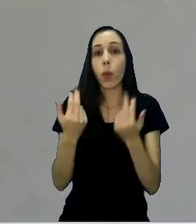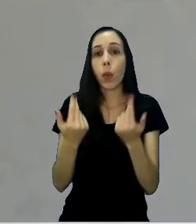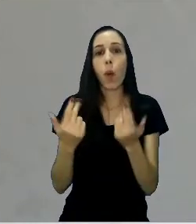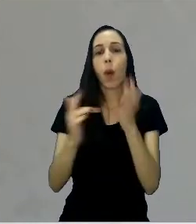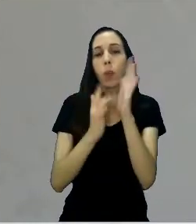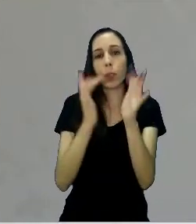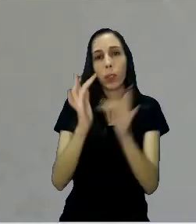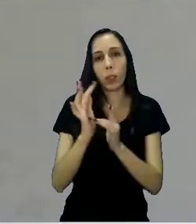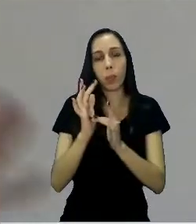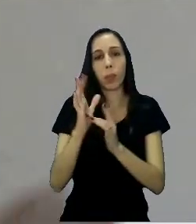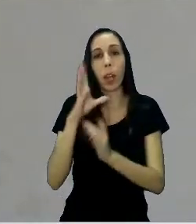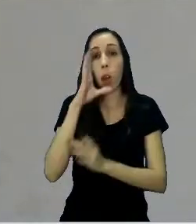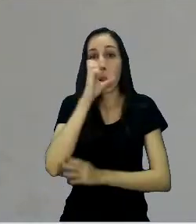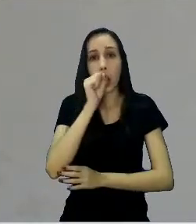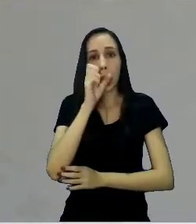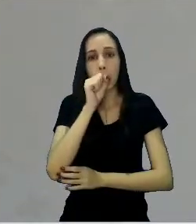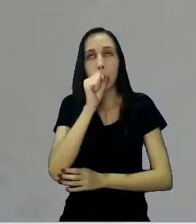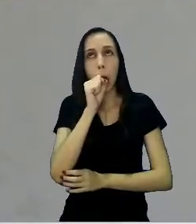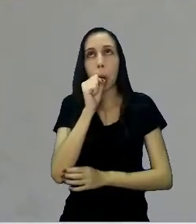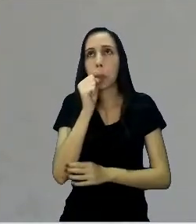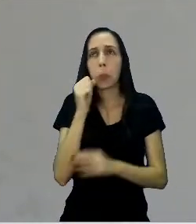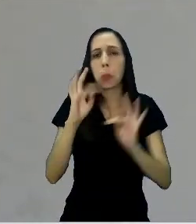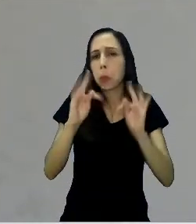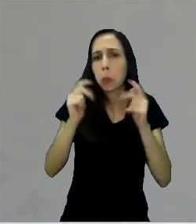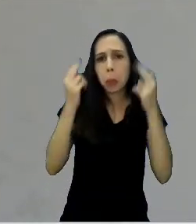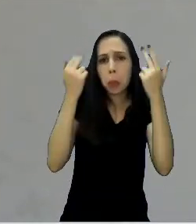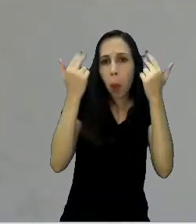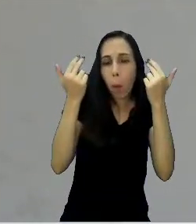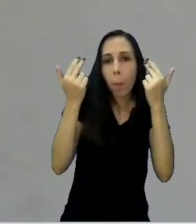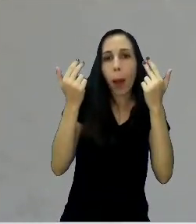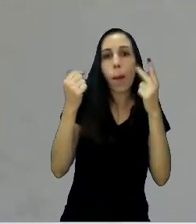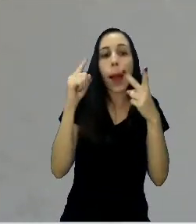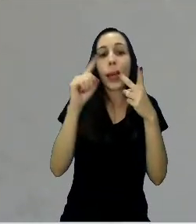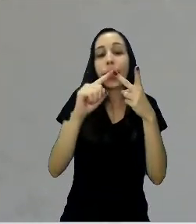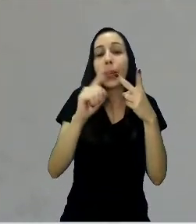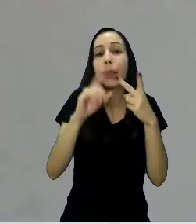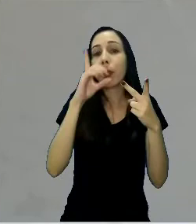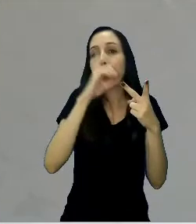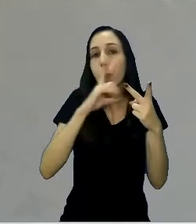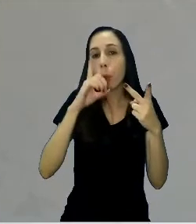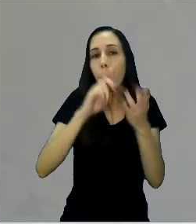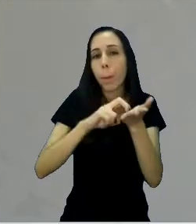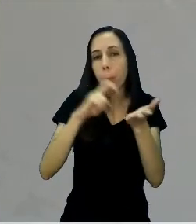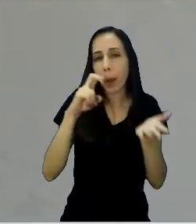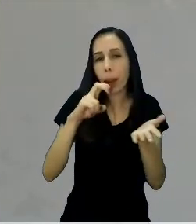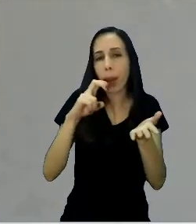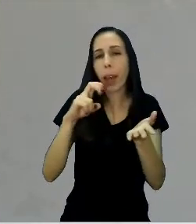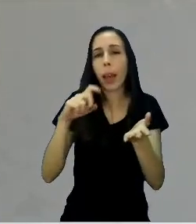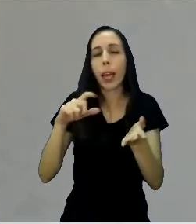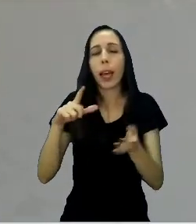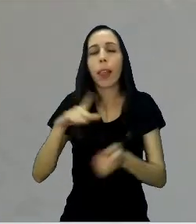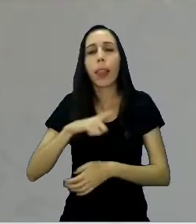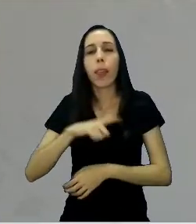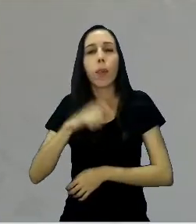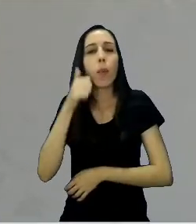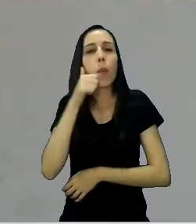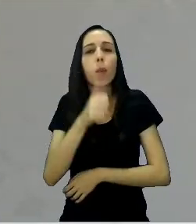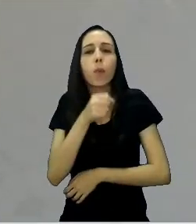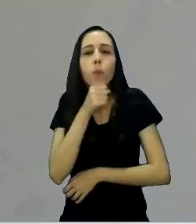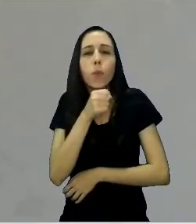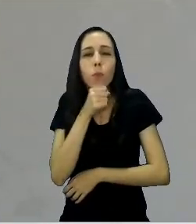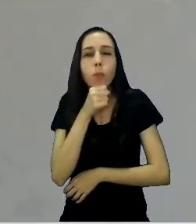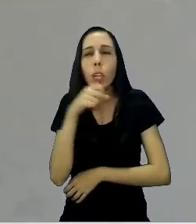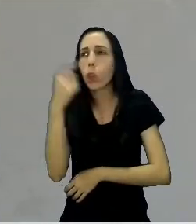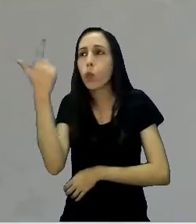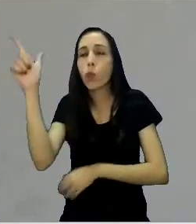filhos. O sábado transcorreu tudo bem, quando chegou no domingo de manhã, uma senhora da pastoral da acolhida, de